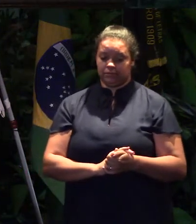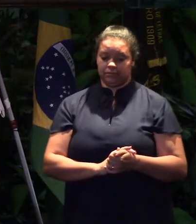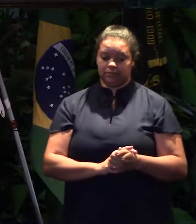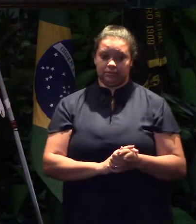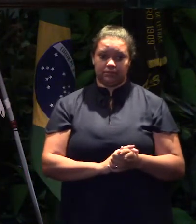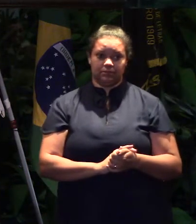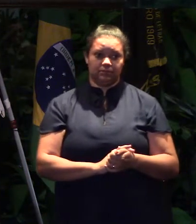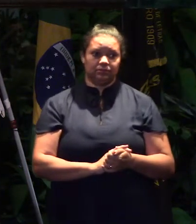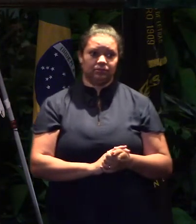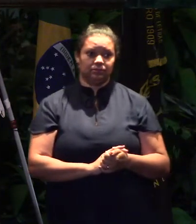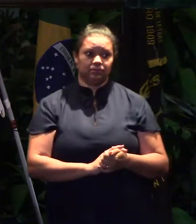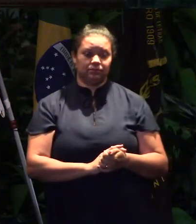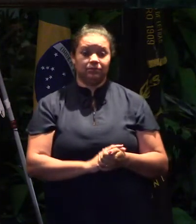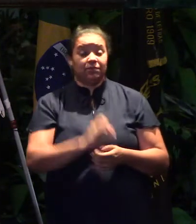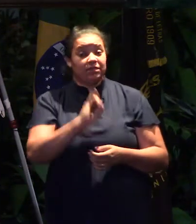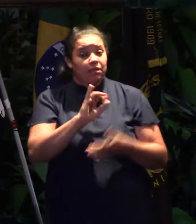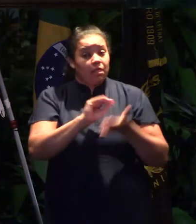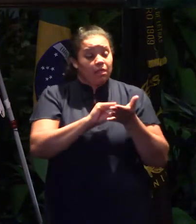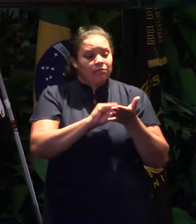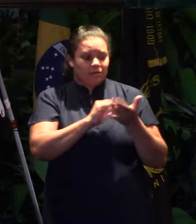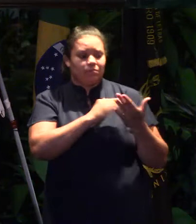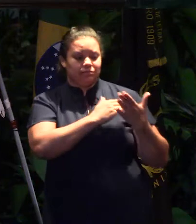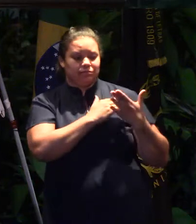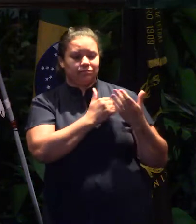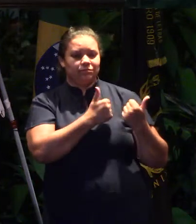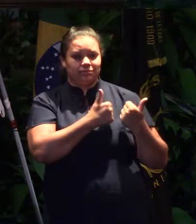Eu acho que, se faltar alguma coisa, você me completa, tá?